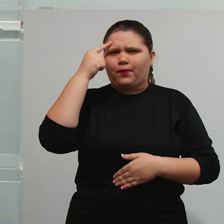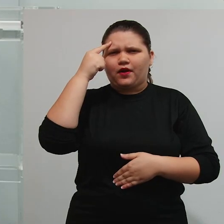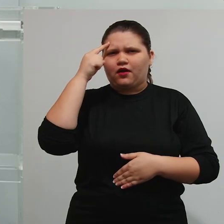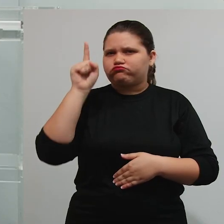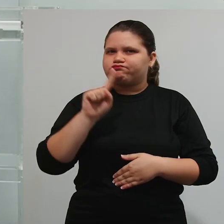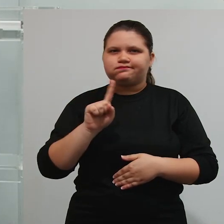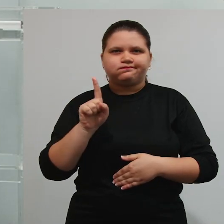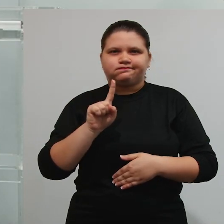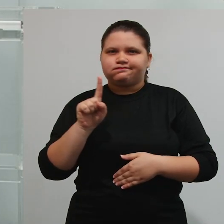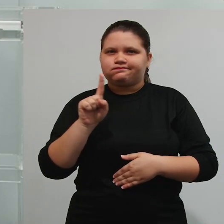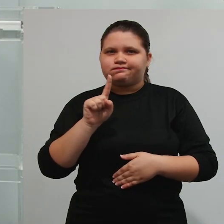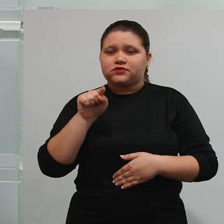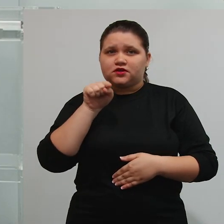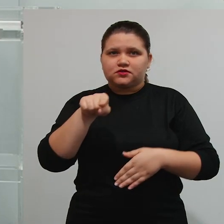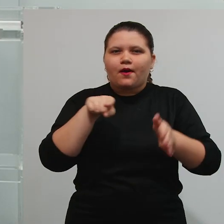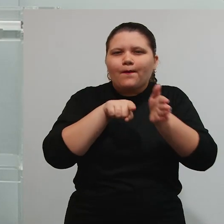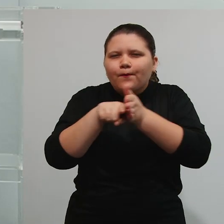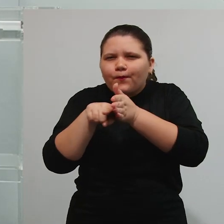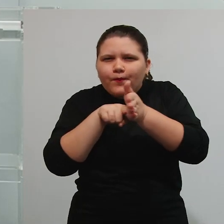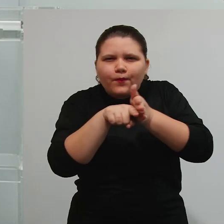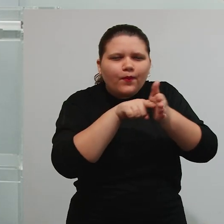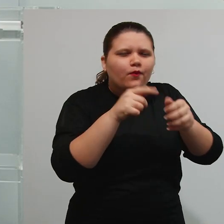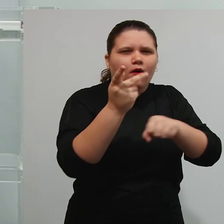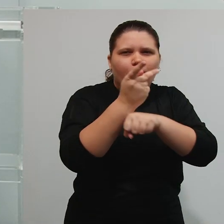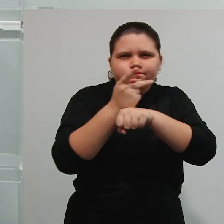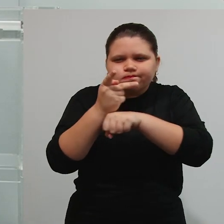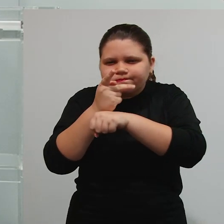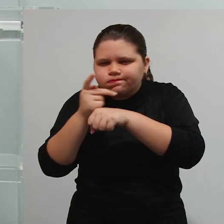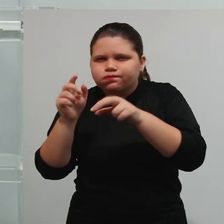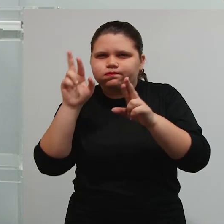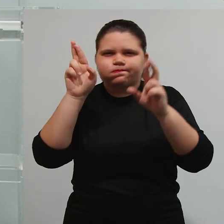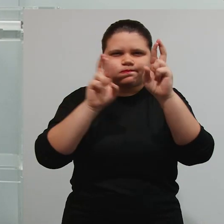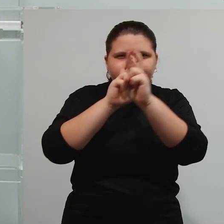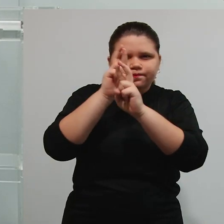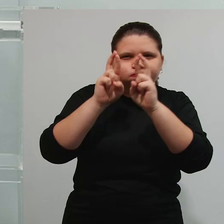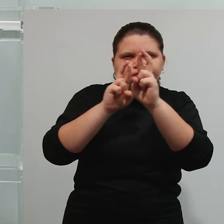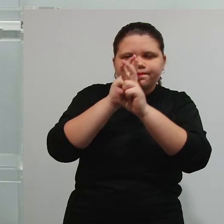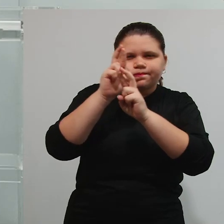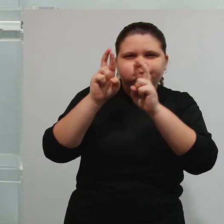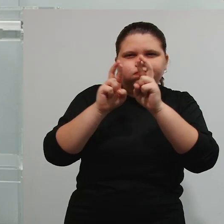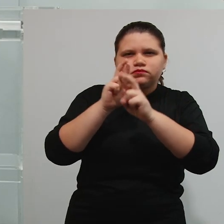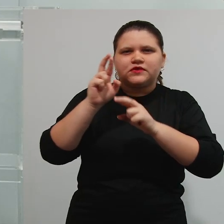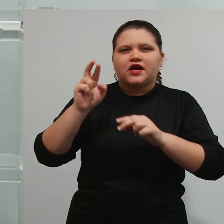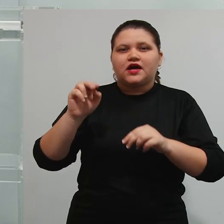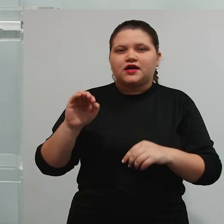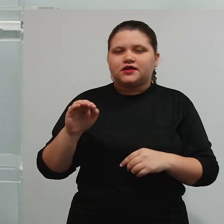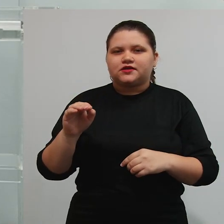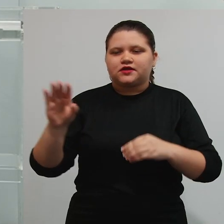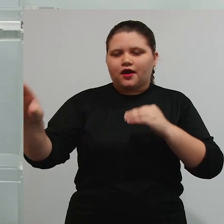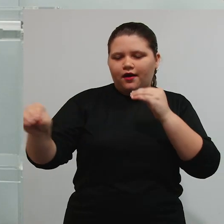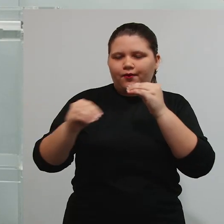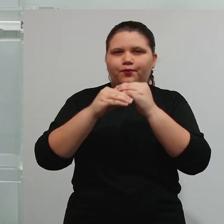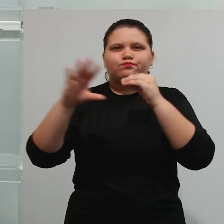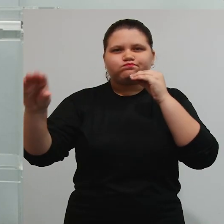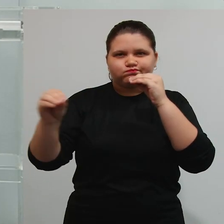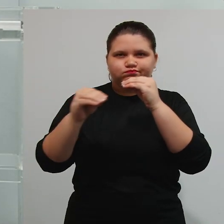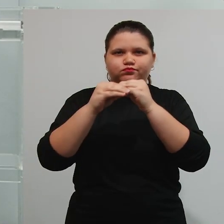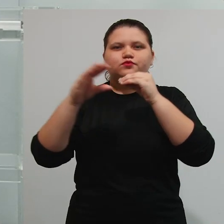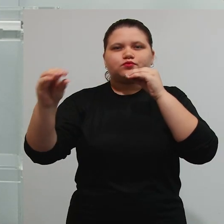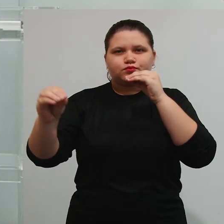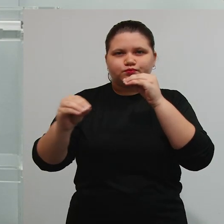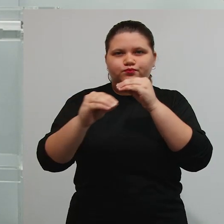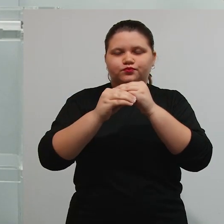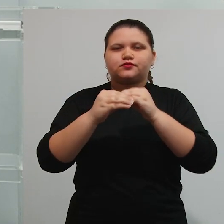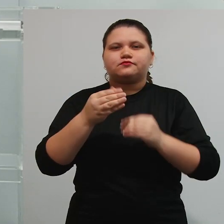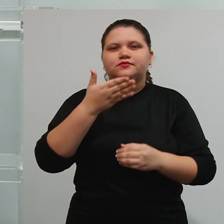novo. Né? Você foi buscar como que a roda foi inventada e a partir disso você vai trazer melhorias para a roda. Esse é o